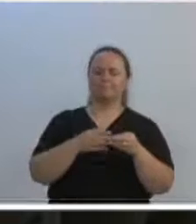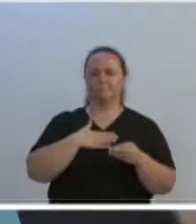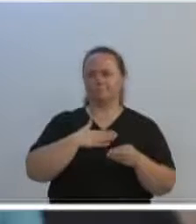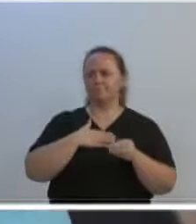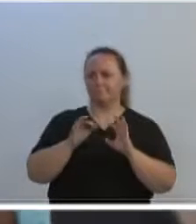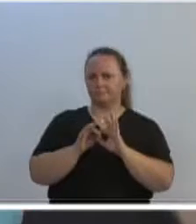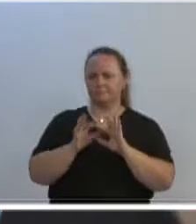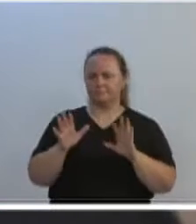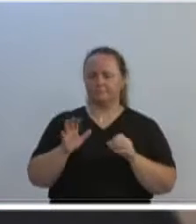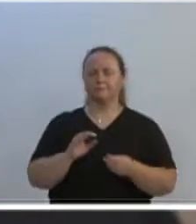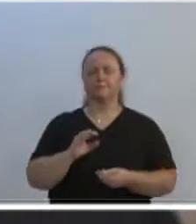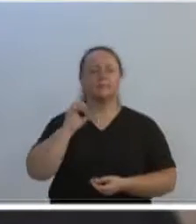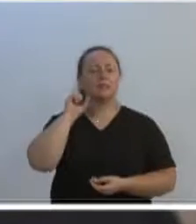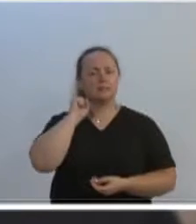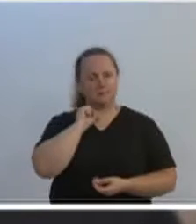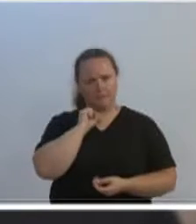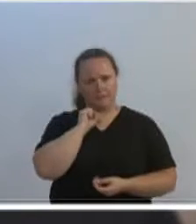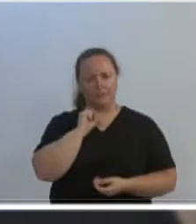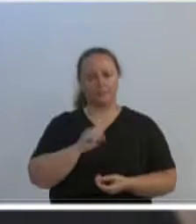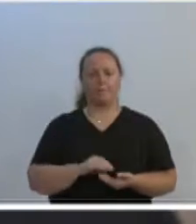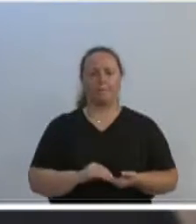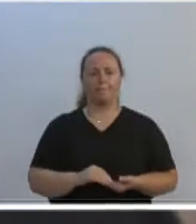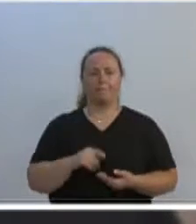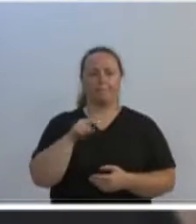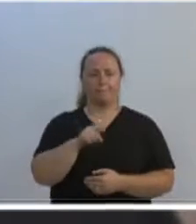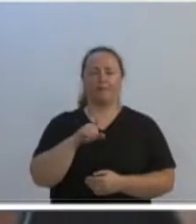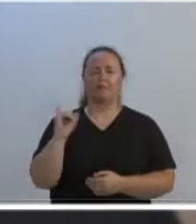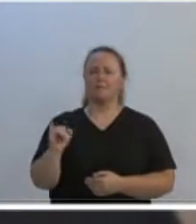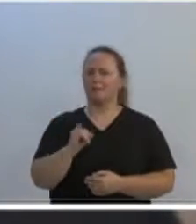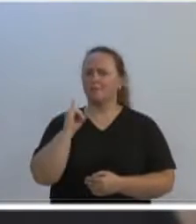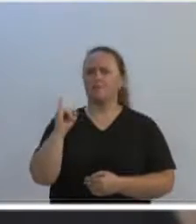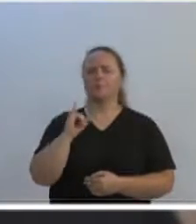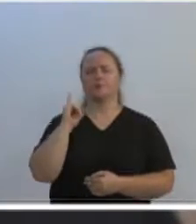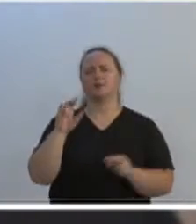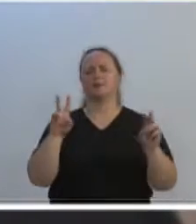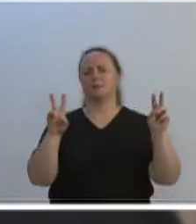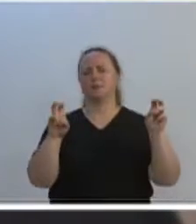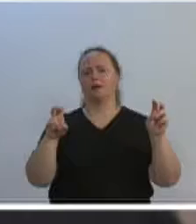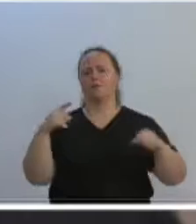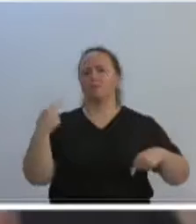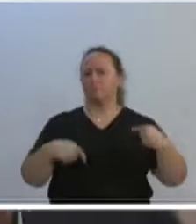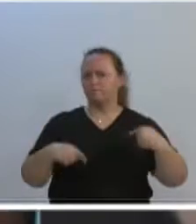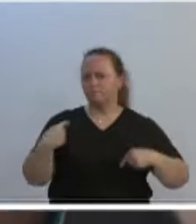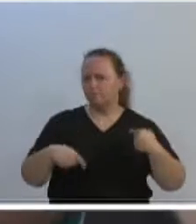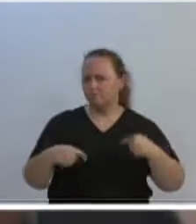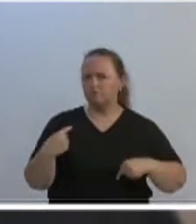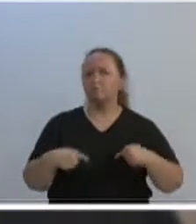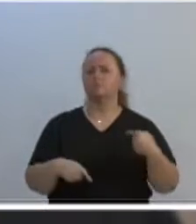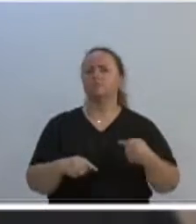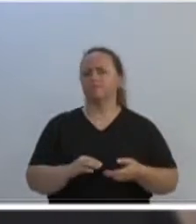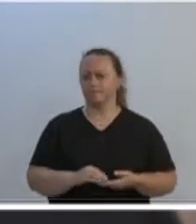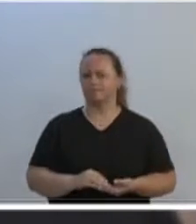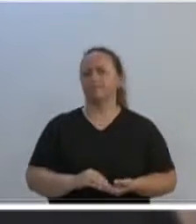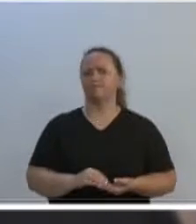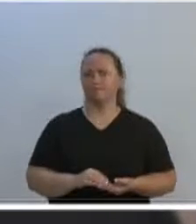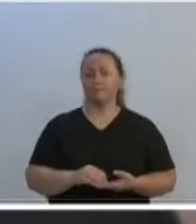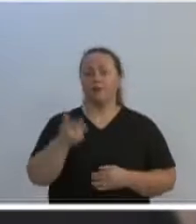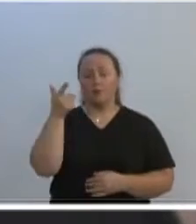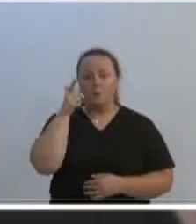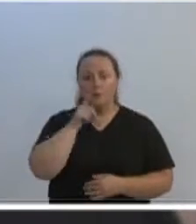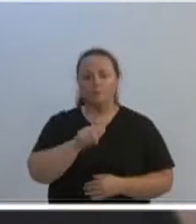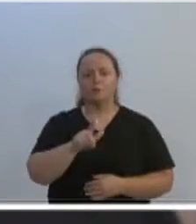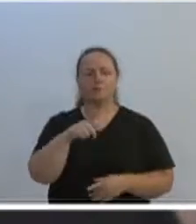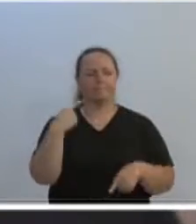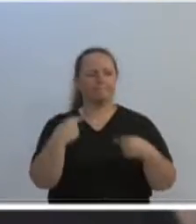parte. Vereador Silvio, essa a importância de trazer esse tema para essa Casa Legislativa para a gente poder